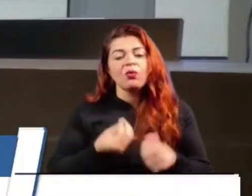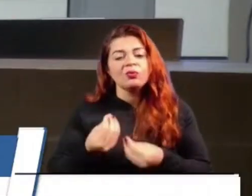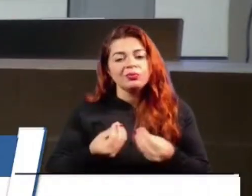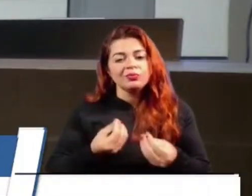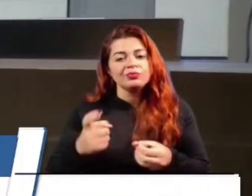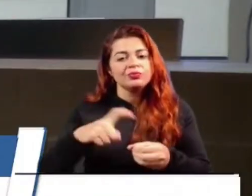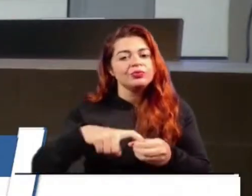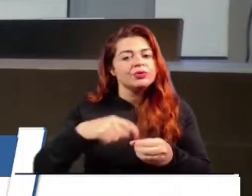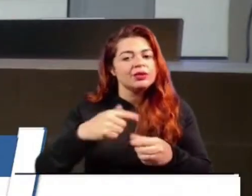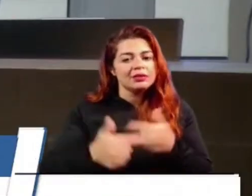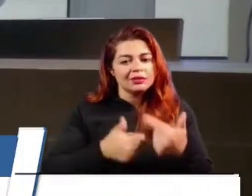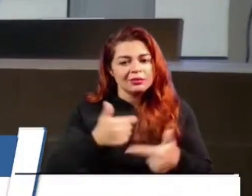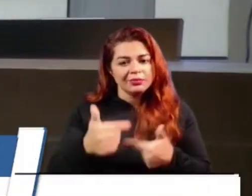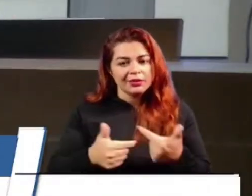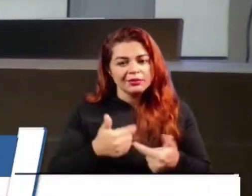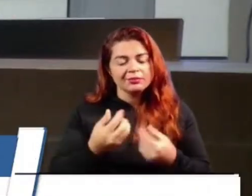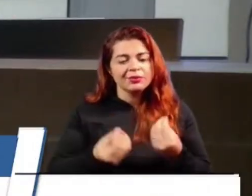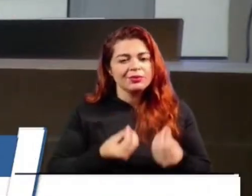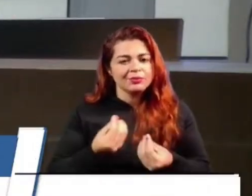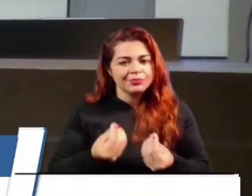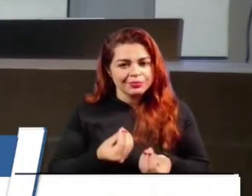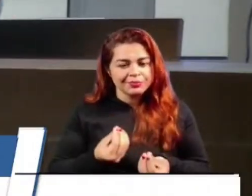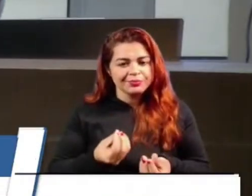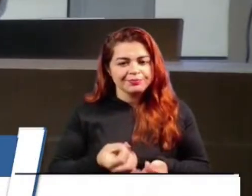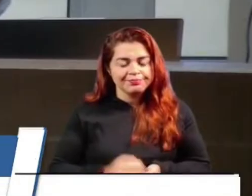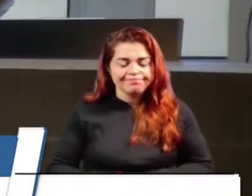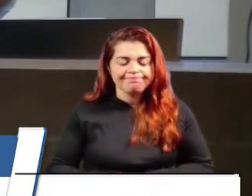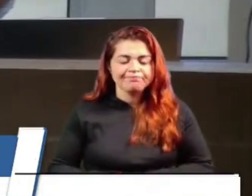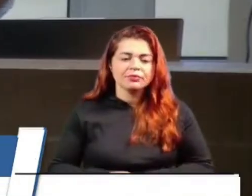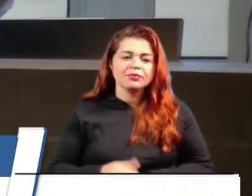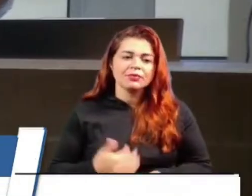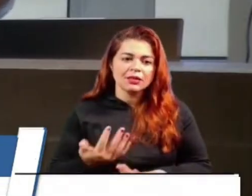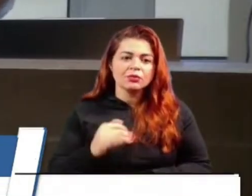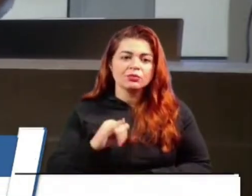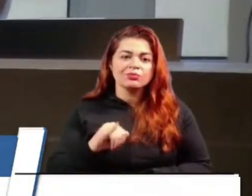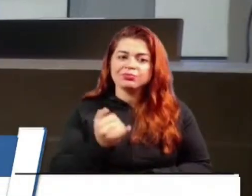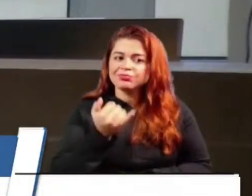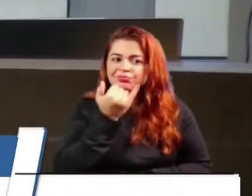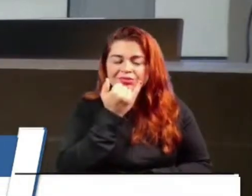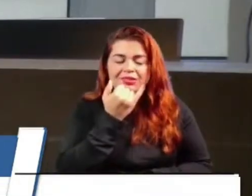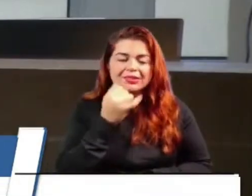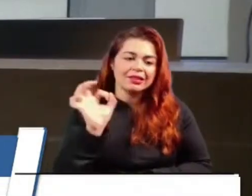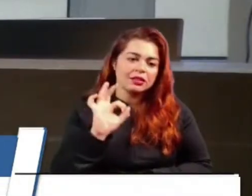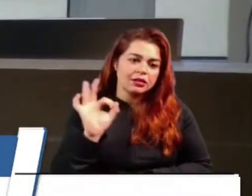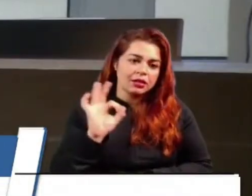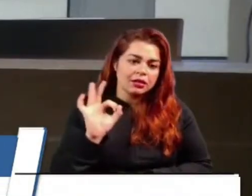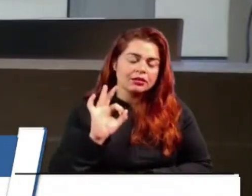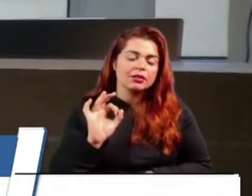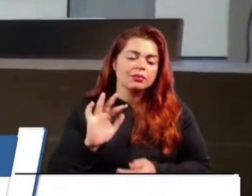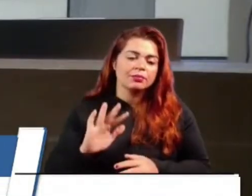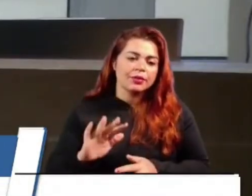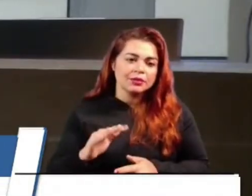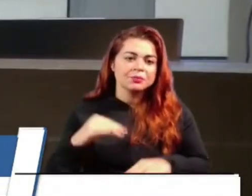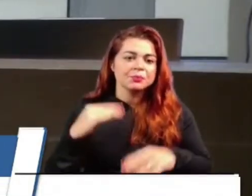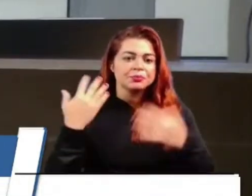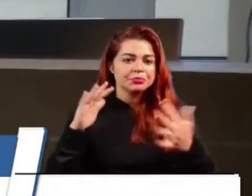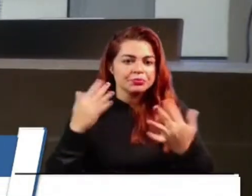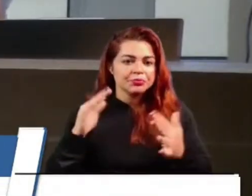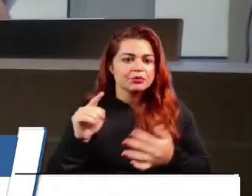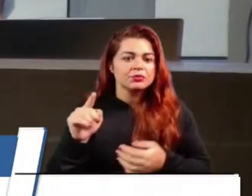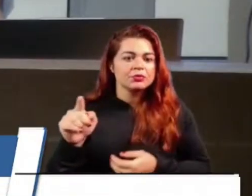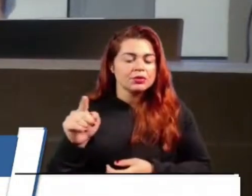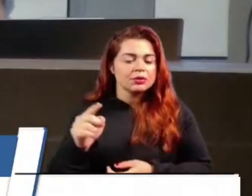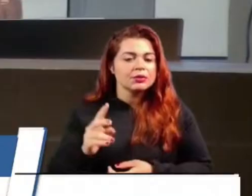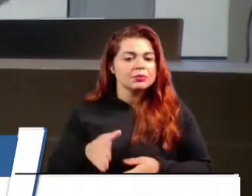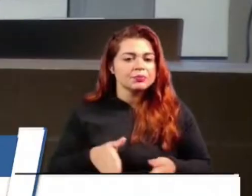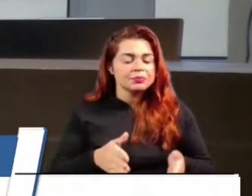nada justifica. Mais uma vez, parabenizar, e você continua nesse caminho aí, é o caminho certo, viu, Samuel? Eu tenho certeza que